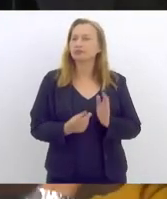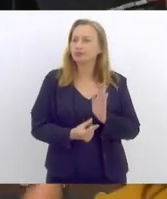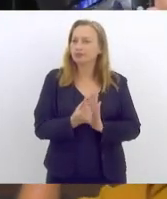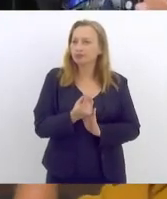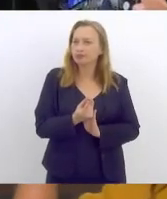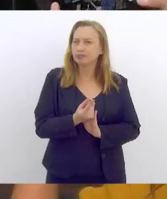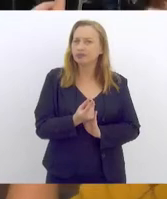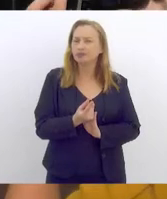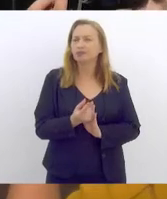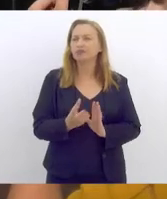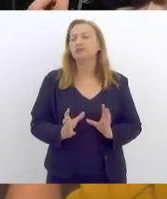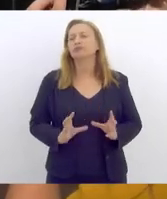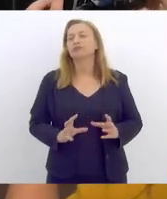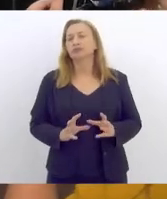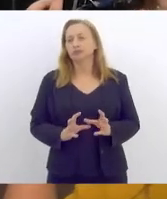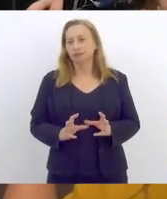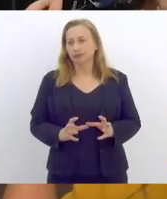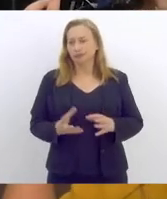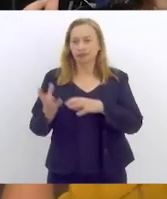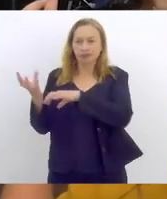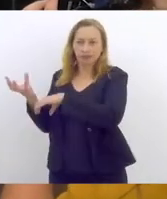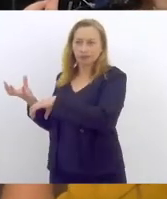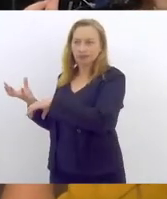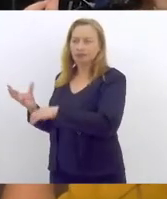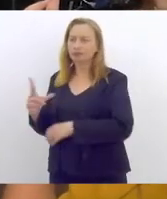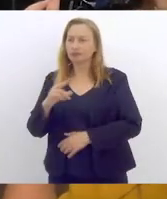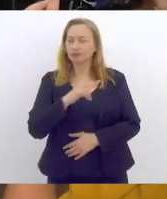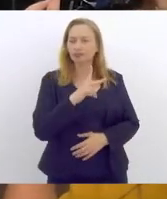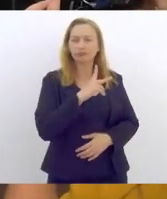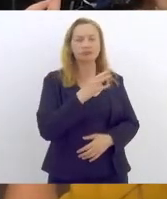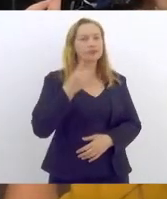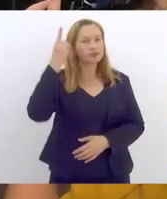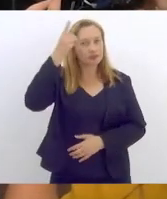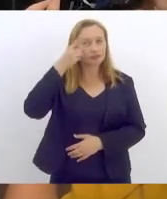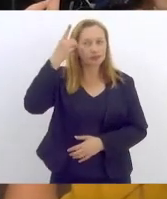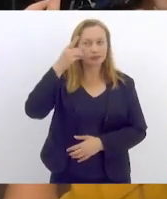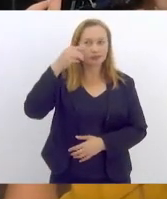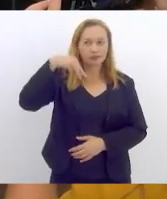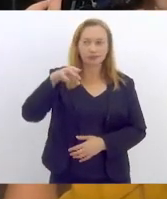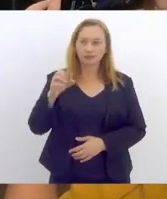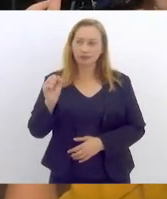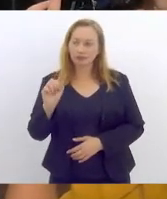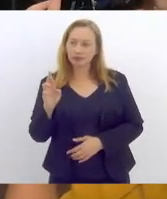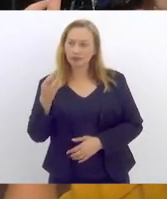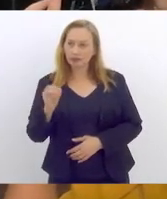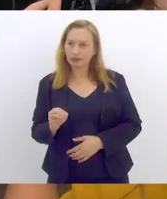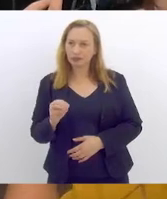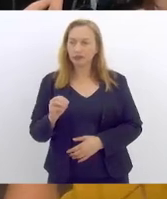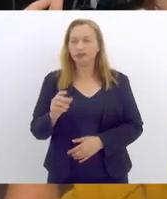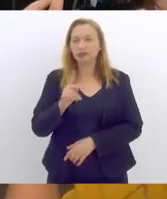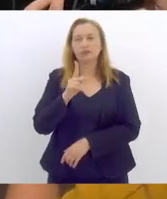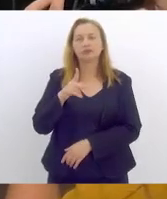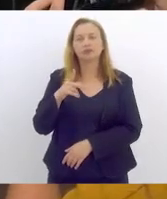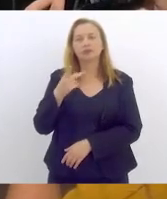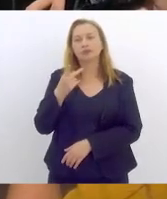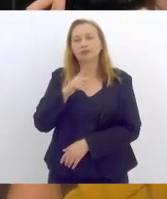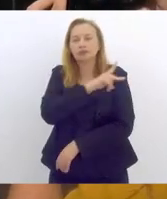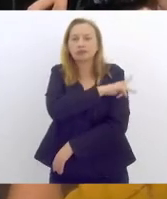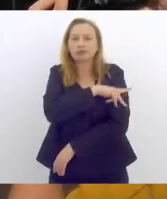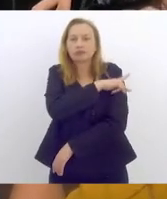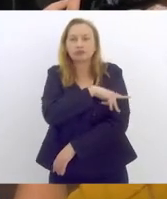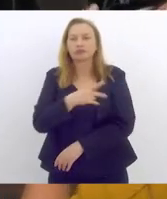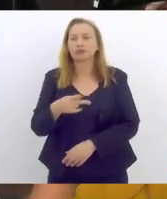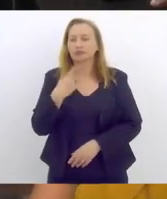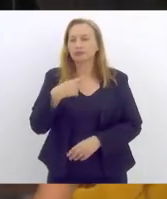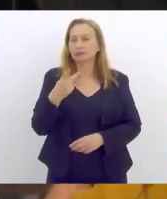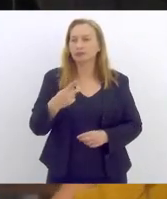no Congresso Nacional particularmente o deputado Marcelo Castro que é deputado pelo Piauí é para tratar de